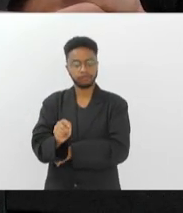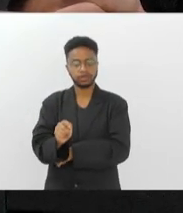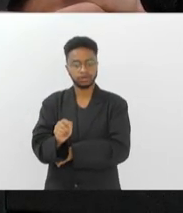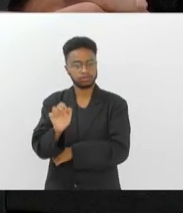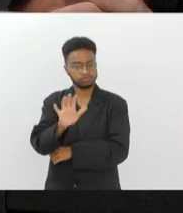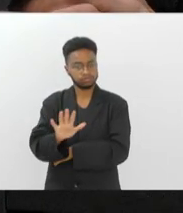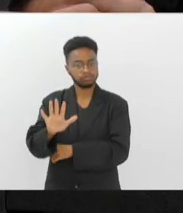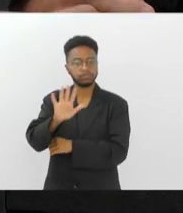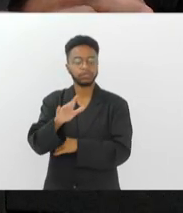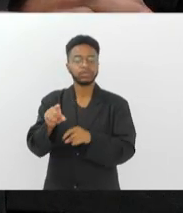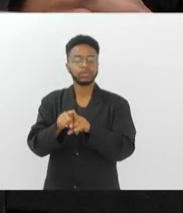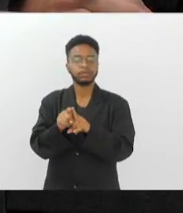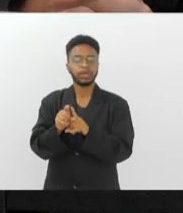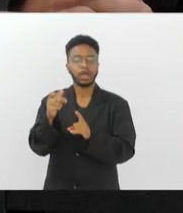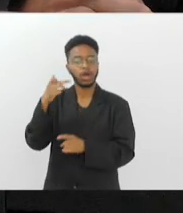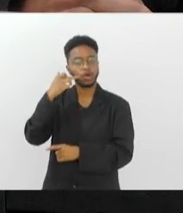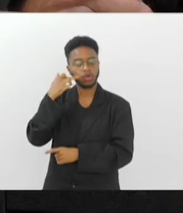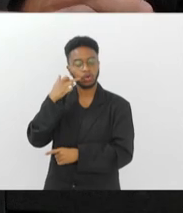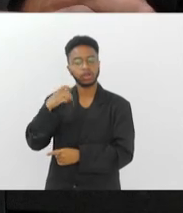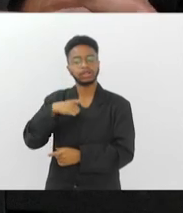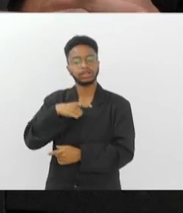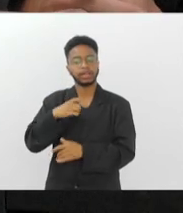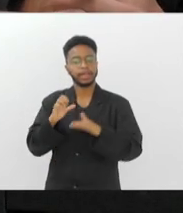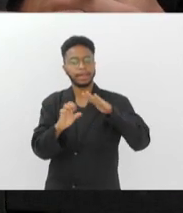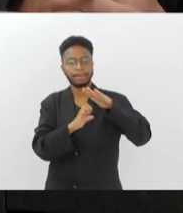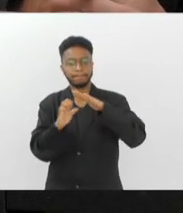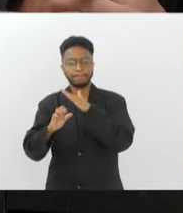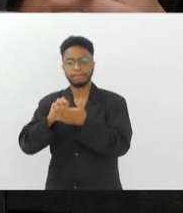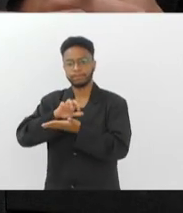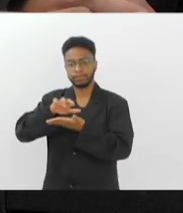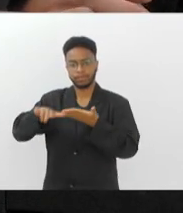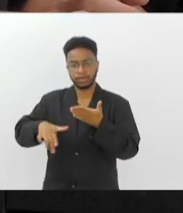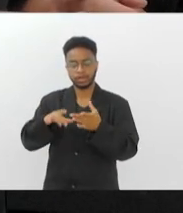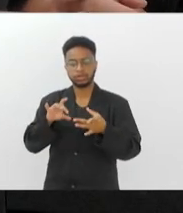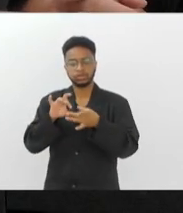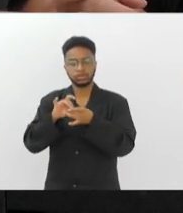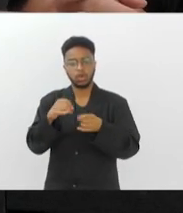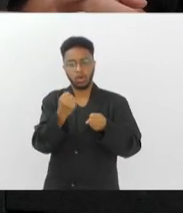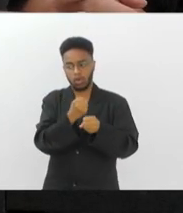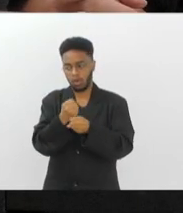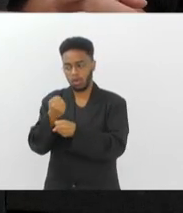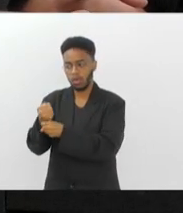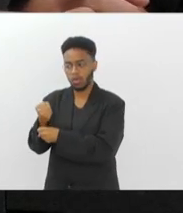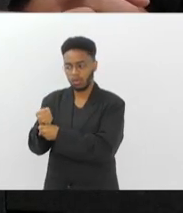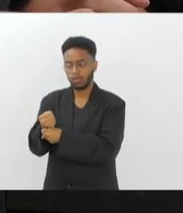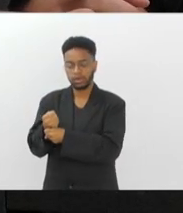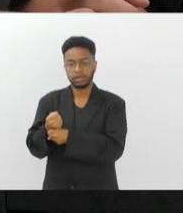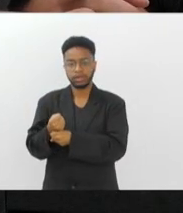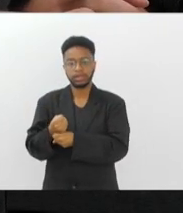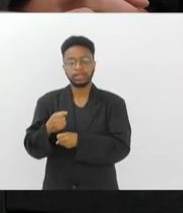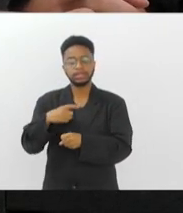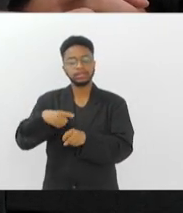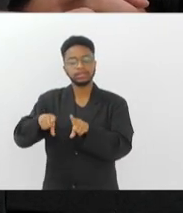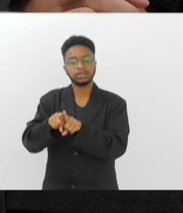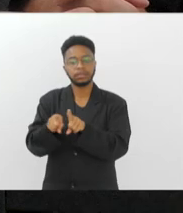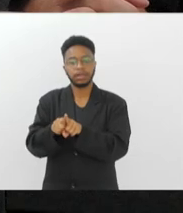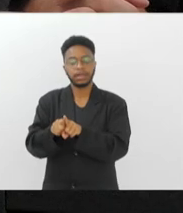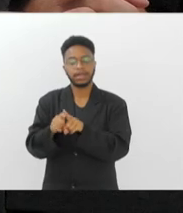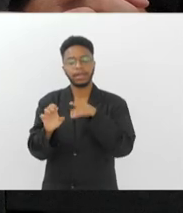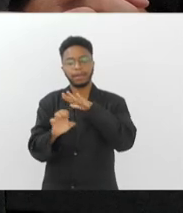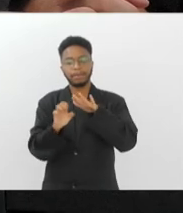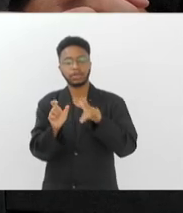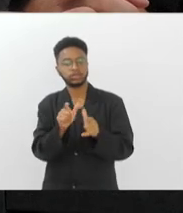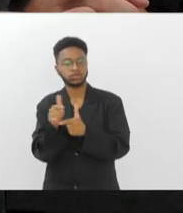Em Angola estão instaladas grandes empresas de engenharia e construção, mas também existem médias e pequenas